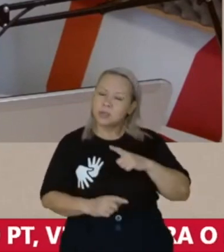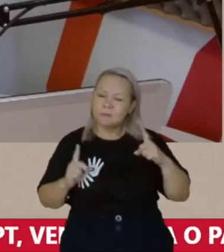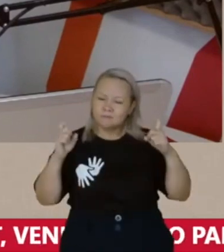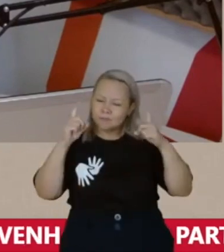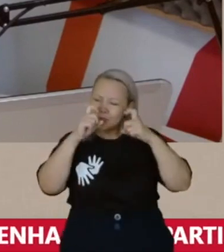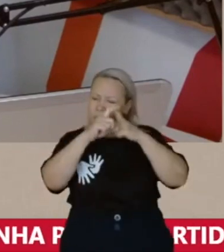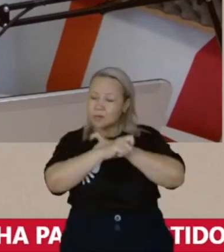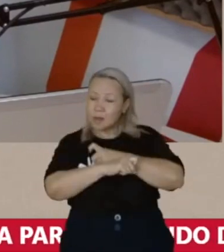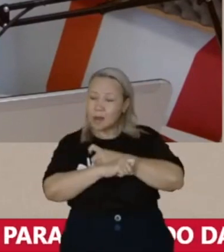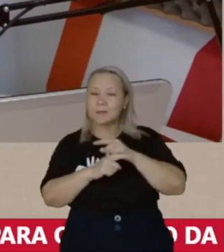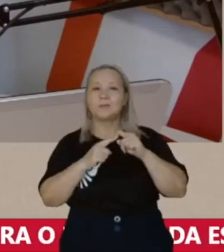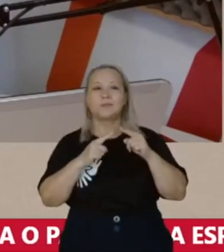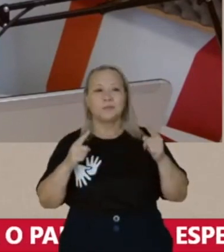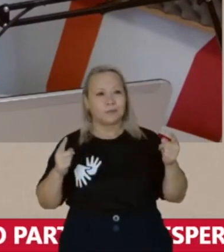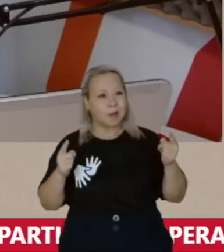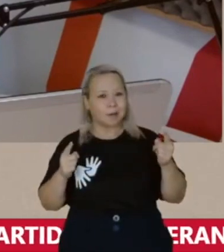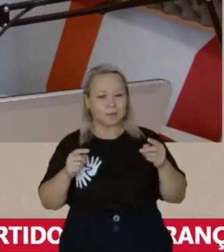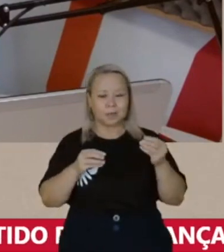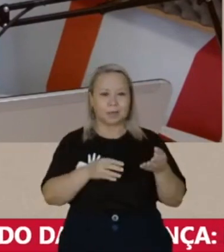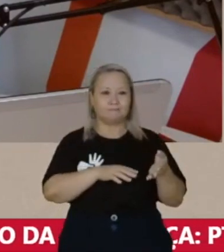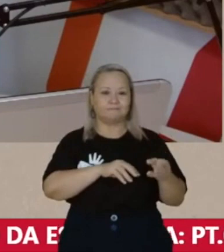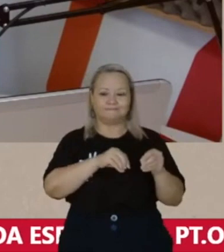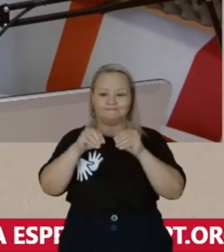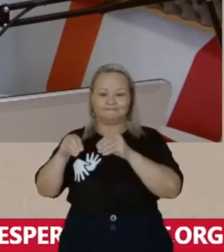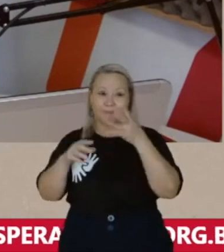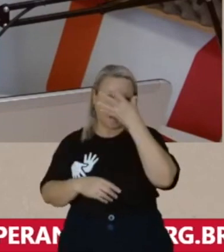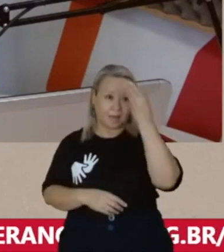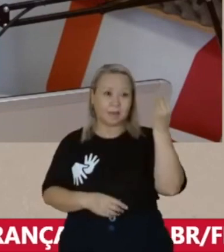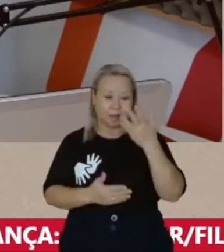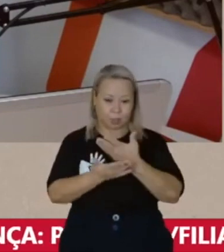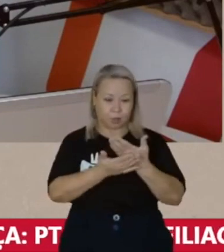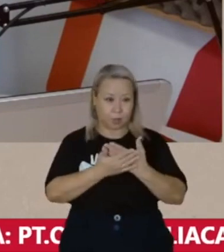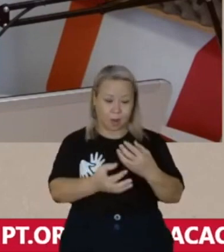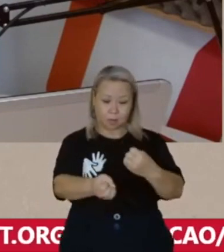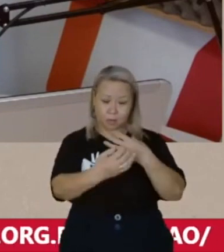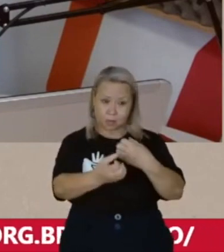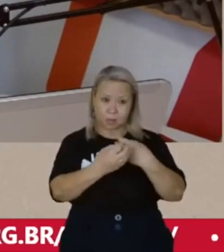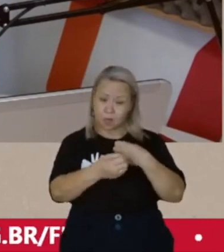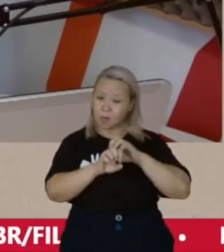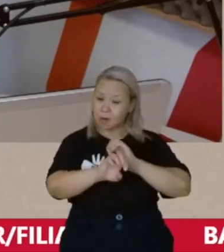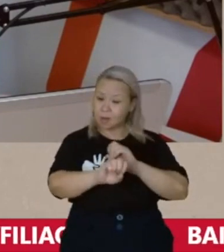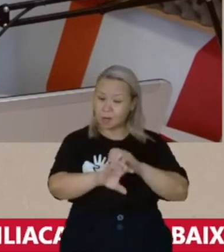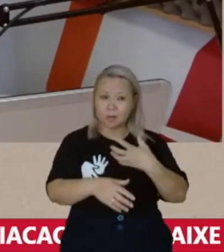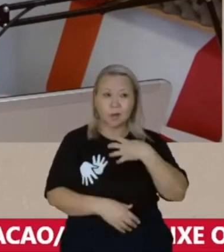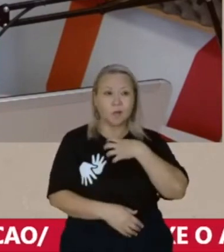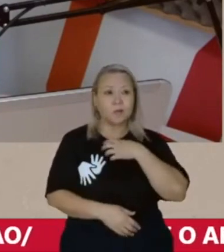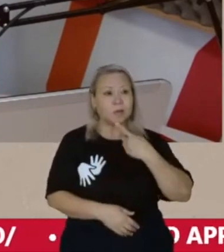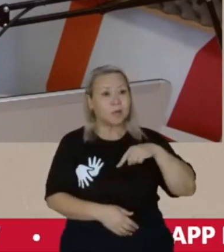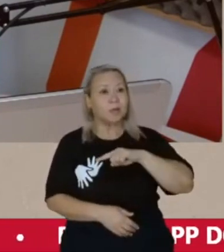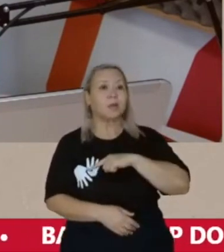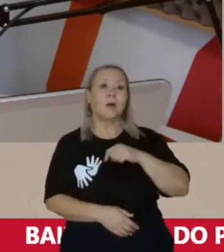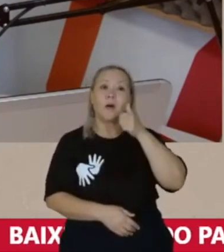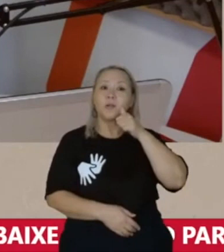mão desse caminho da educação, porque ela nos ensinou que a educação era a única forma que nós, mulheres